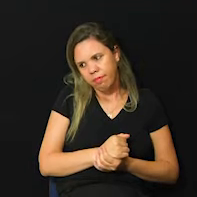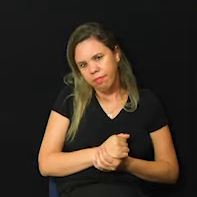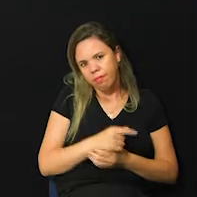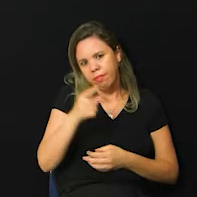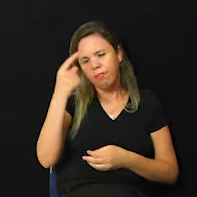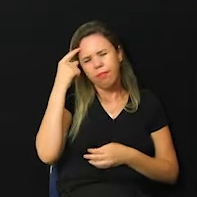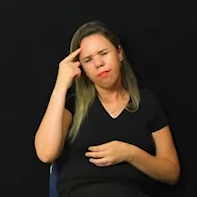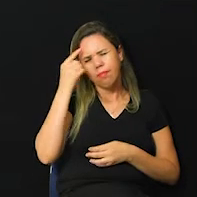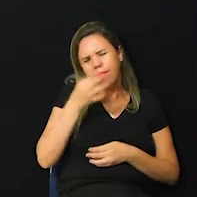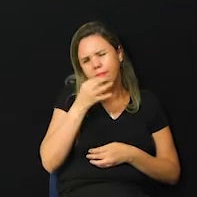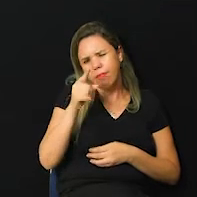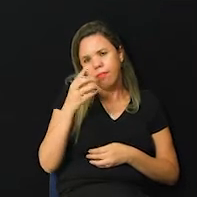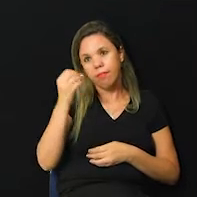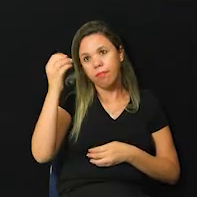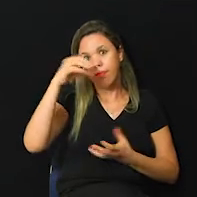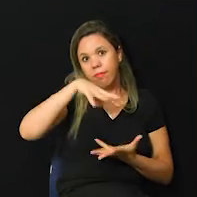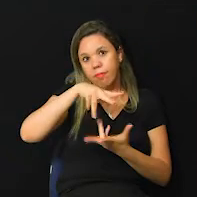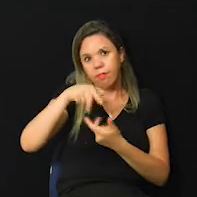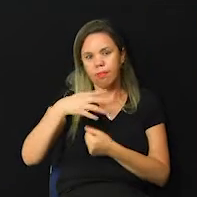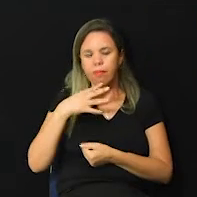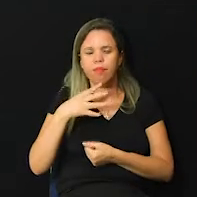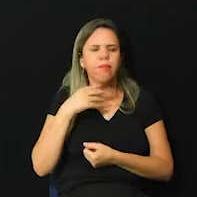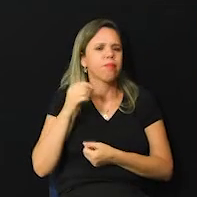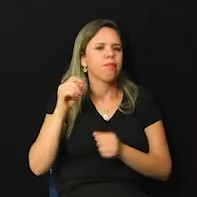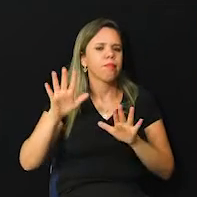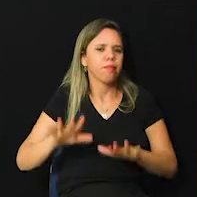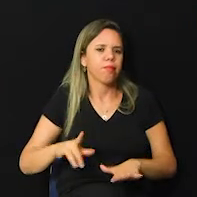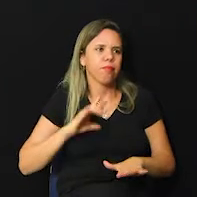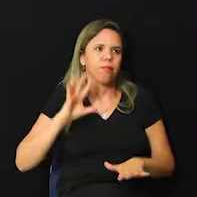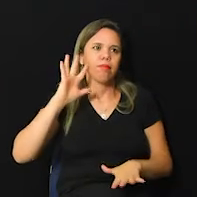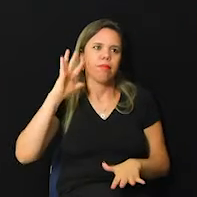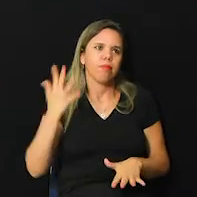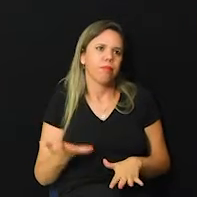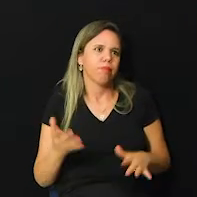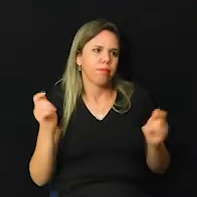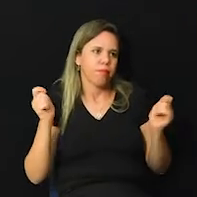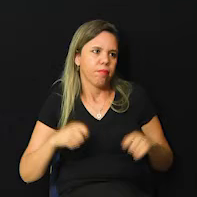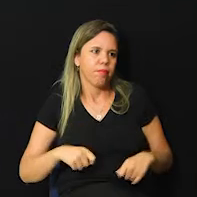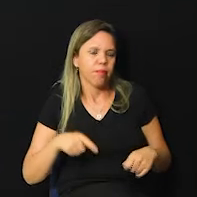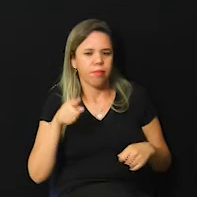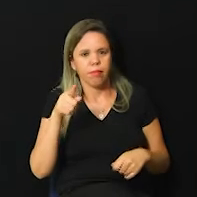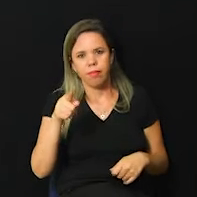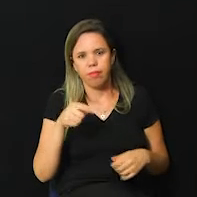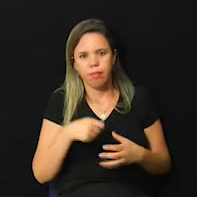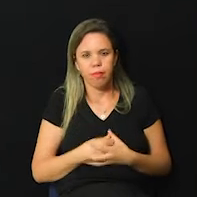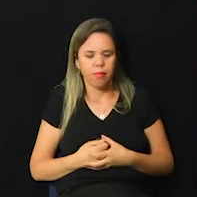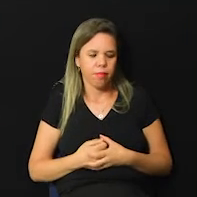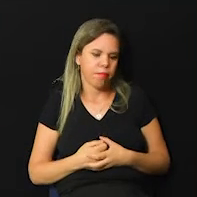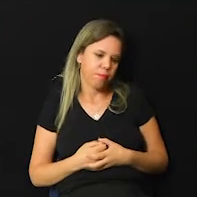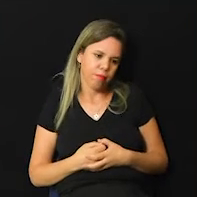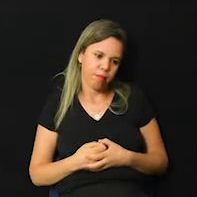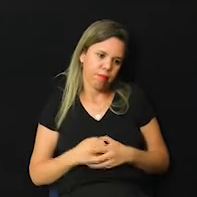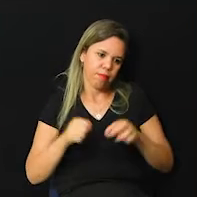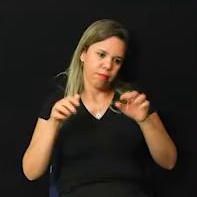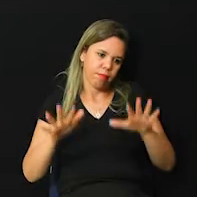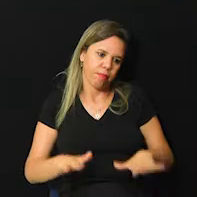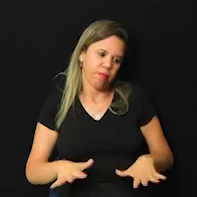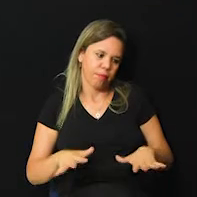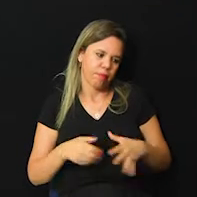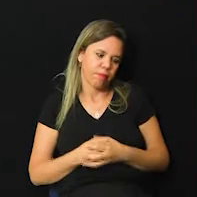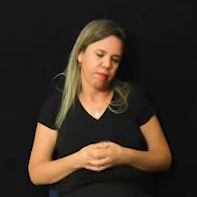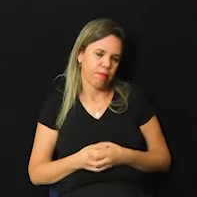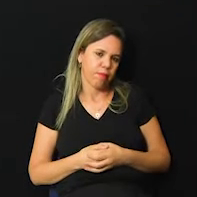e eu sua ideia é viajar o mundo conhecer o mundo ou existe de repente a possibilidade de você